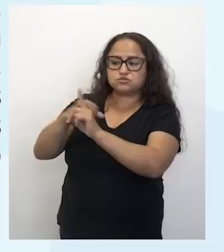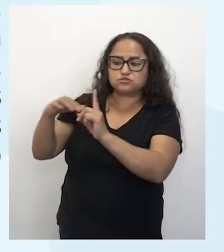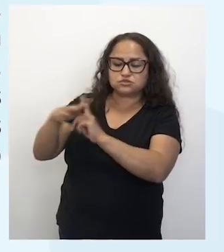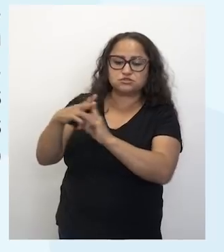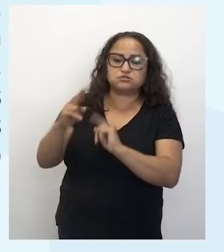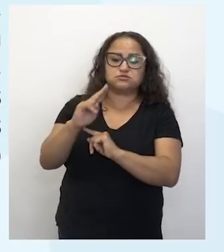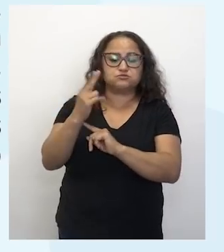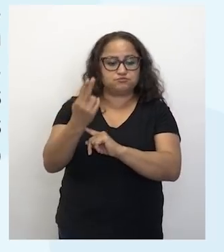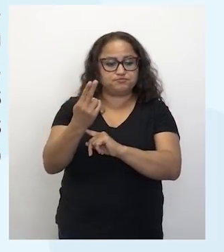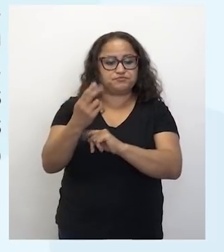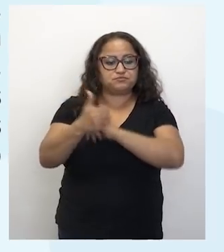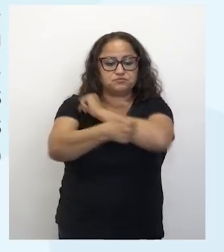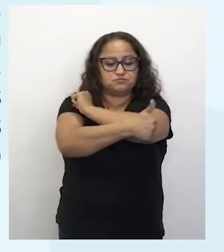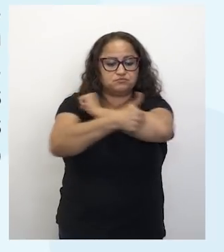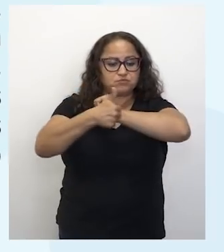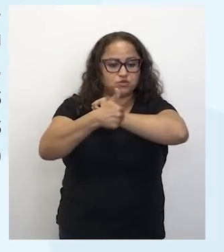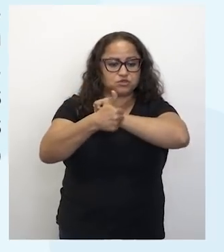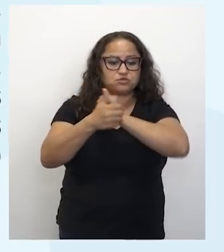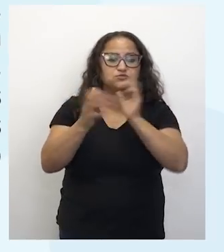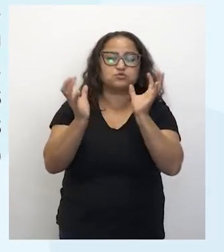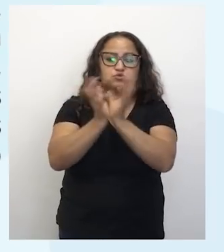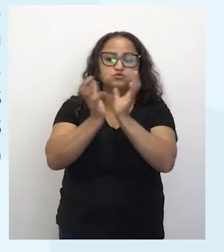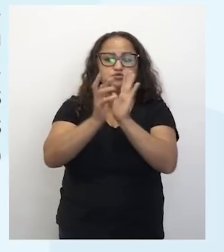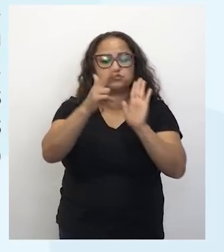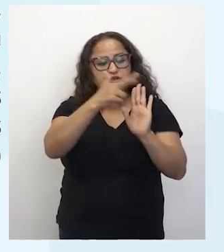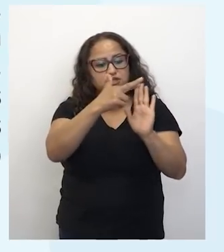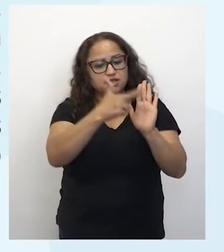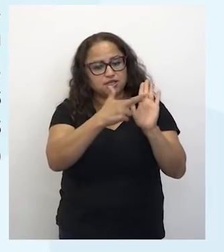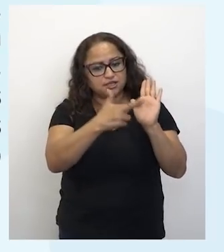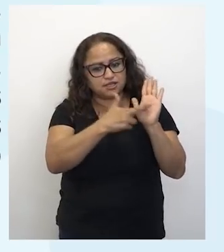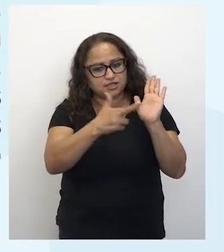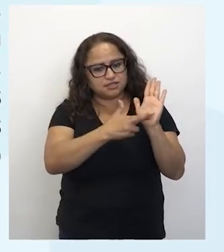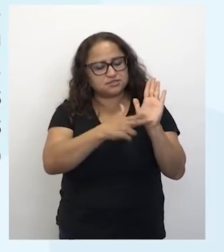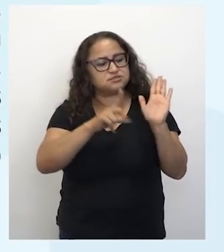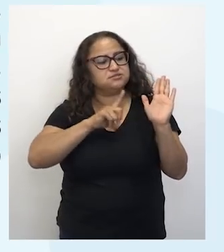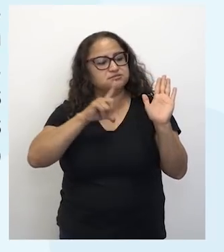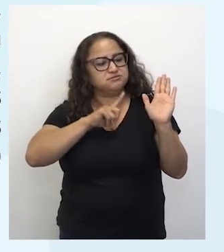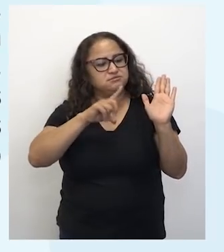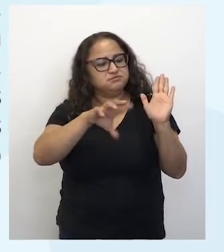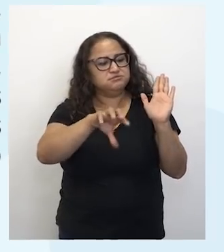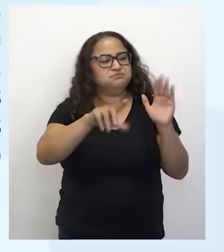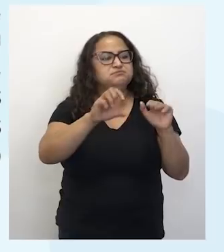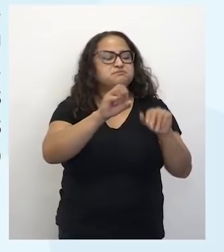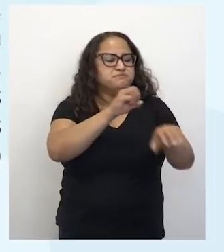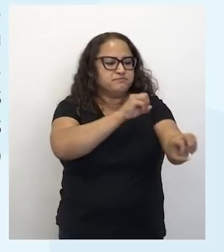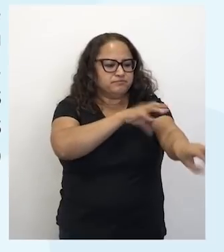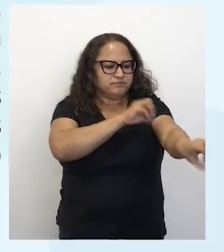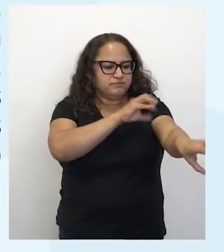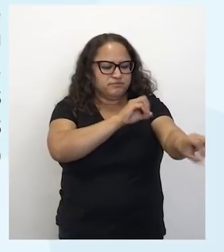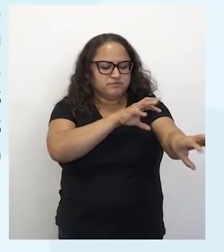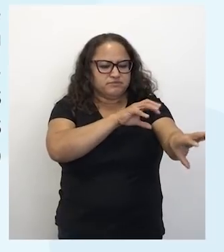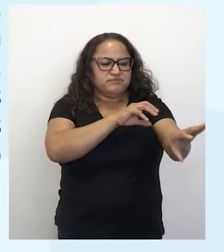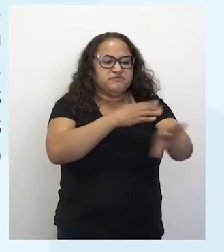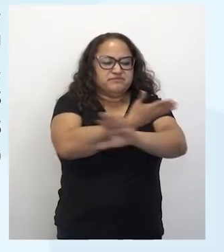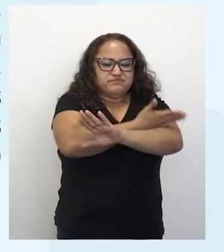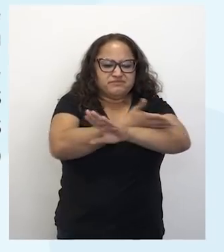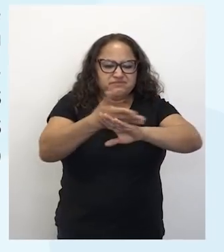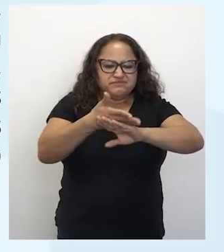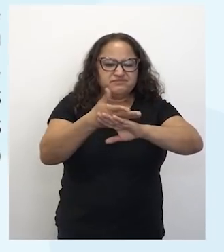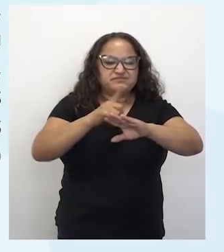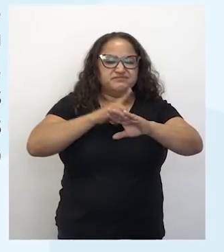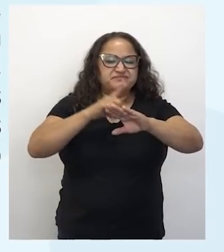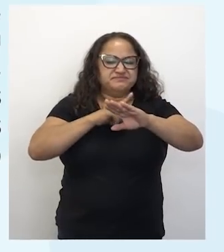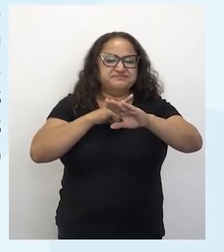seja, a moral é um conjunto de normas e regras adquiridas pela educação, pela tradição e